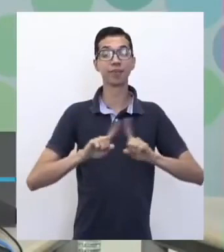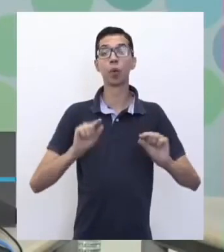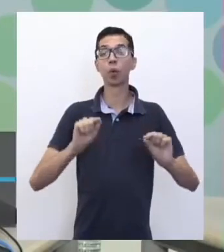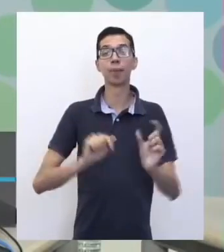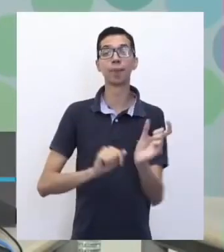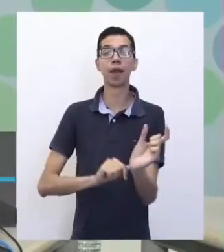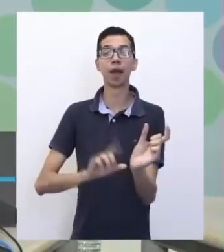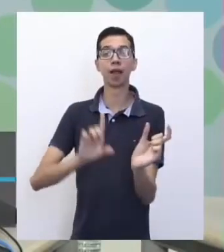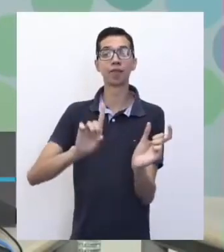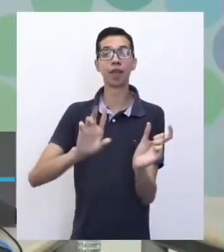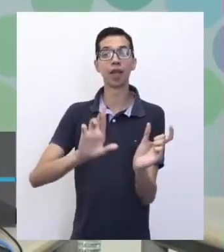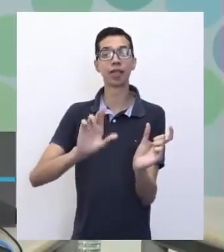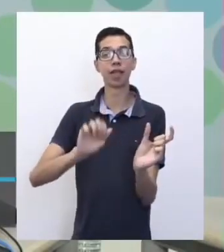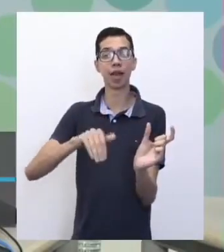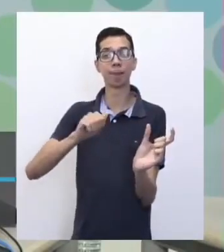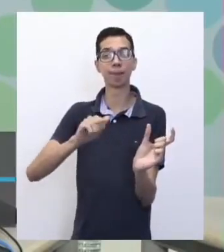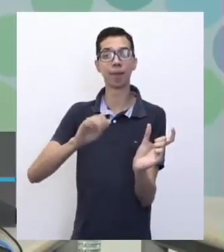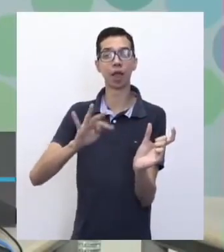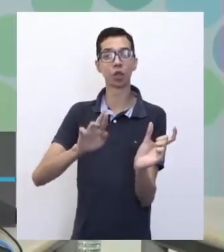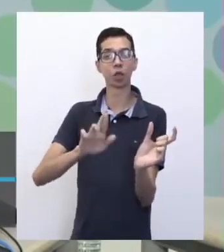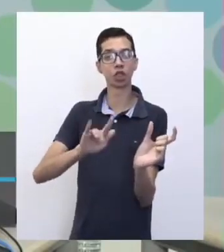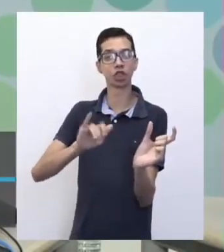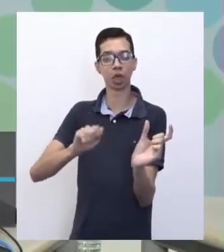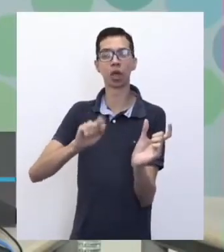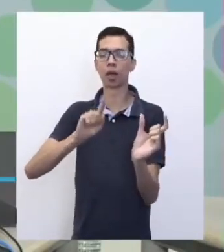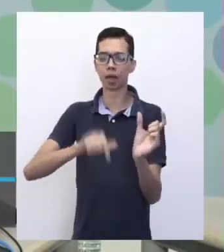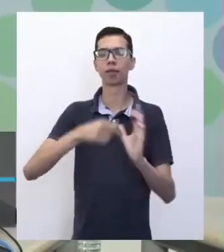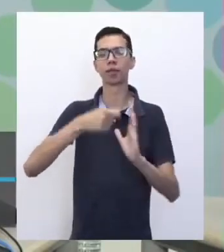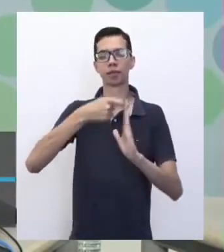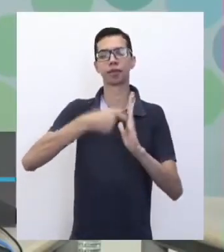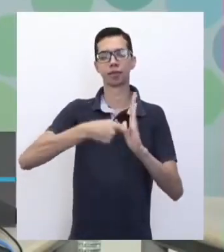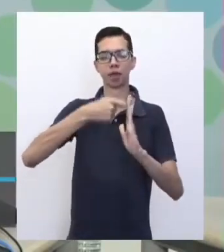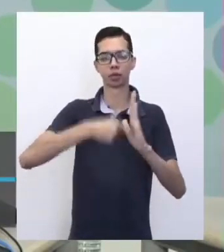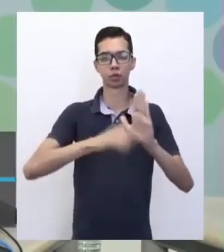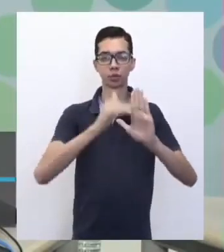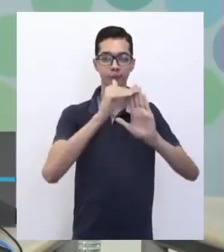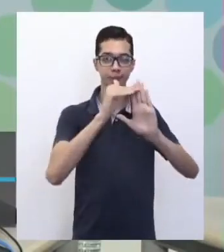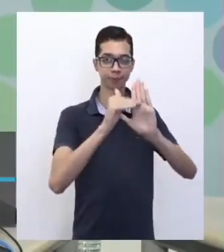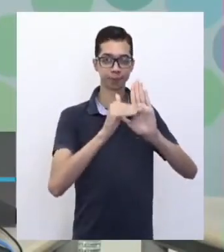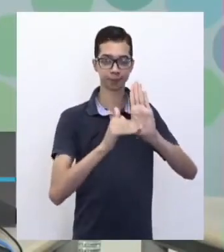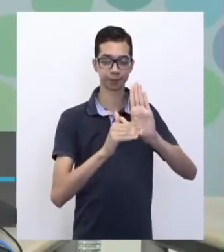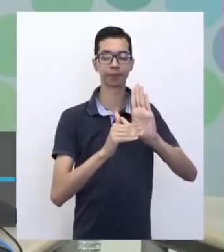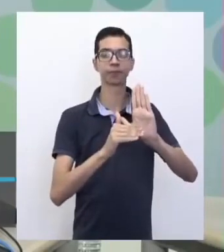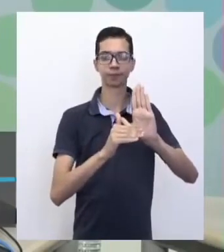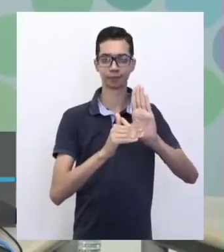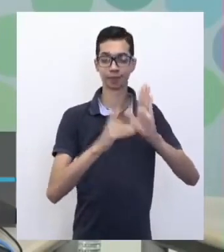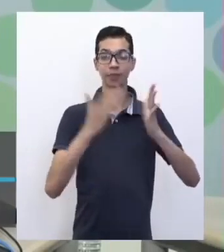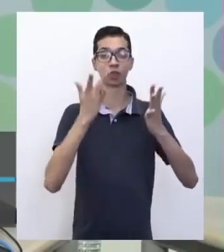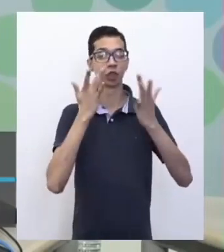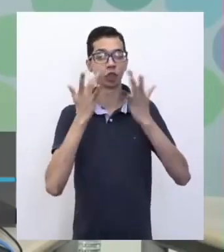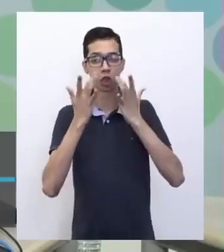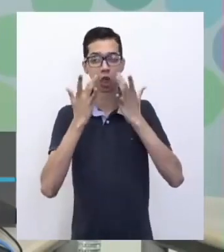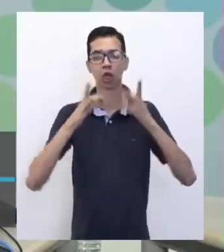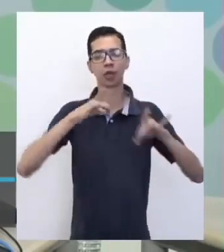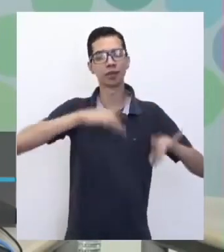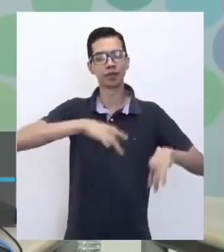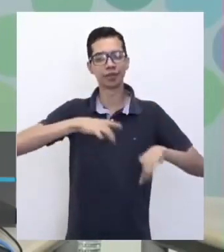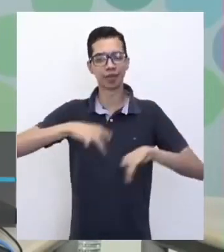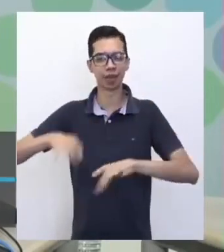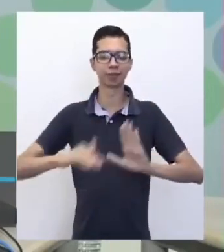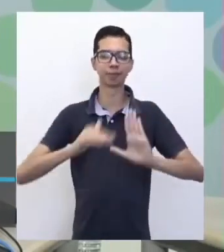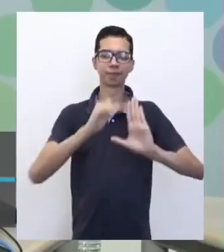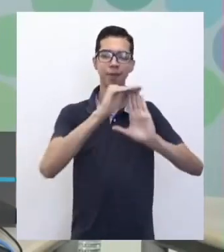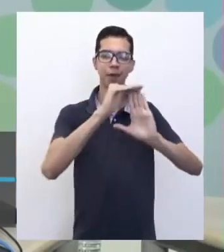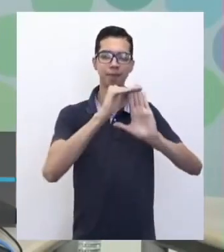é o texto e a interpretação desse texto para a história, para o teatro, para o cinema, para a televisão, tá